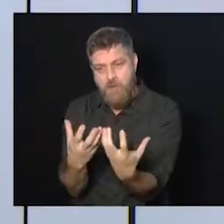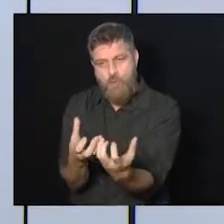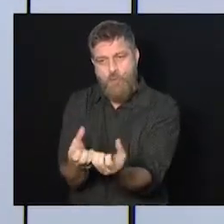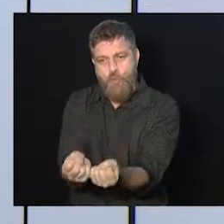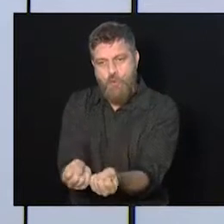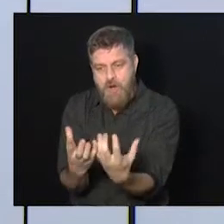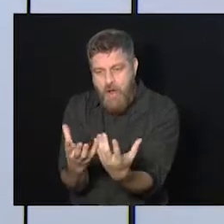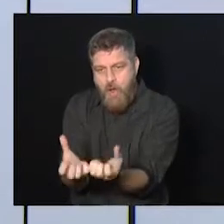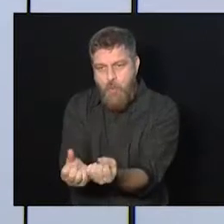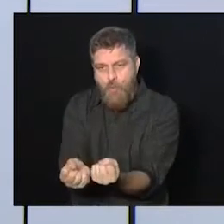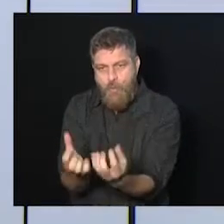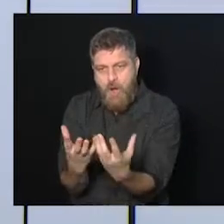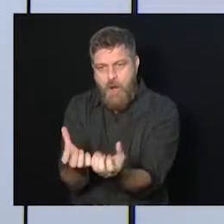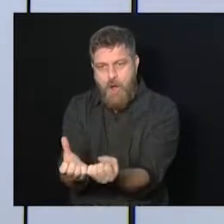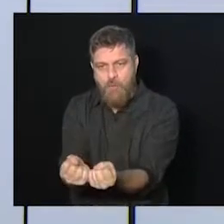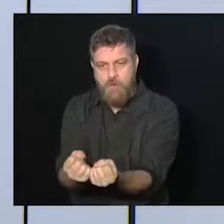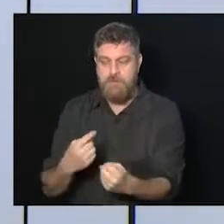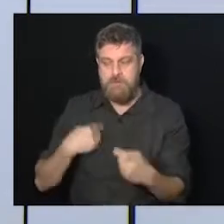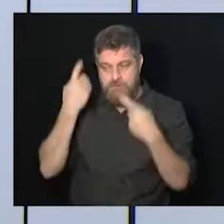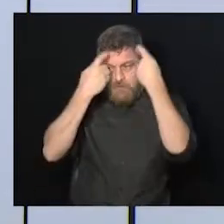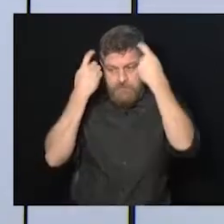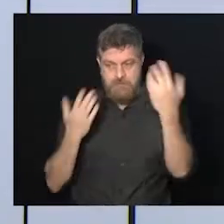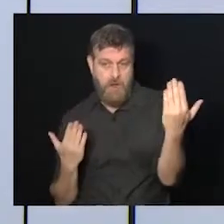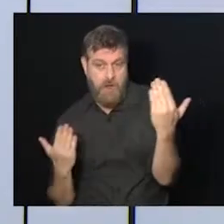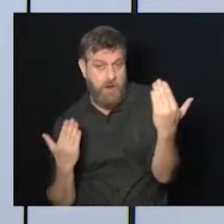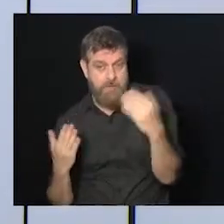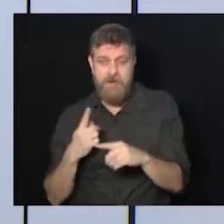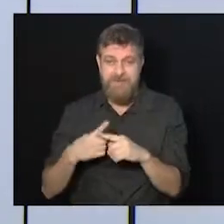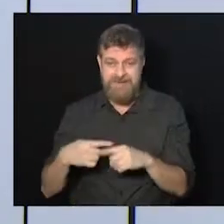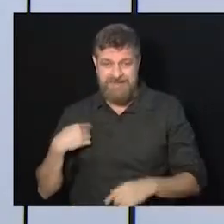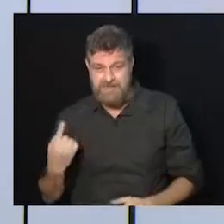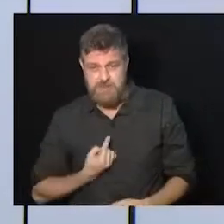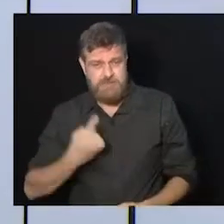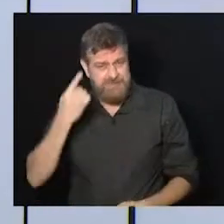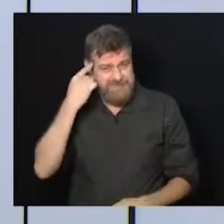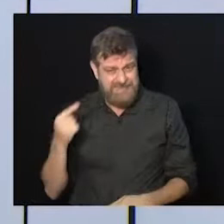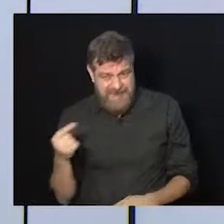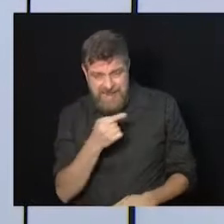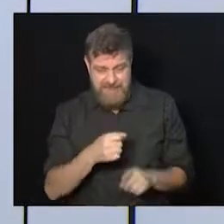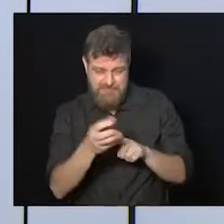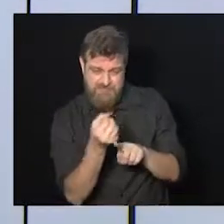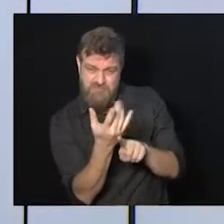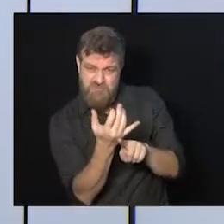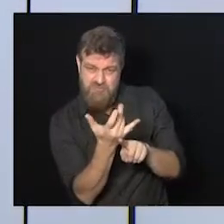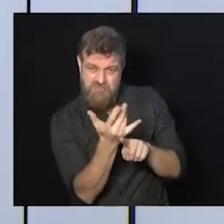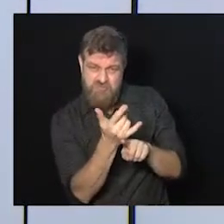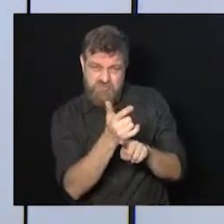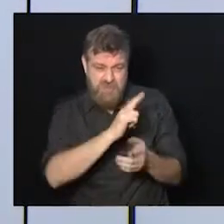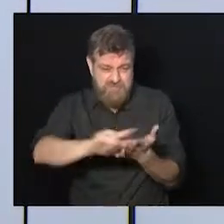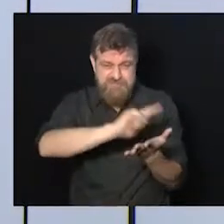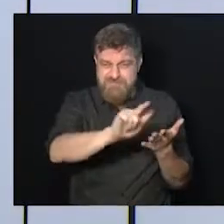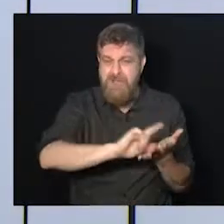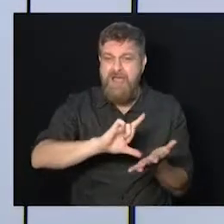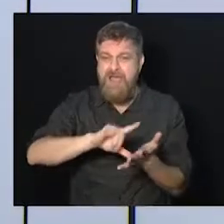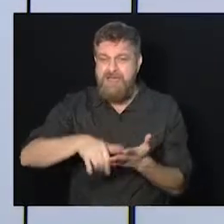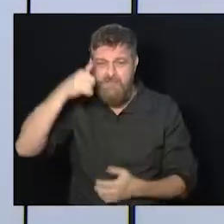solo. Então, isso me preocupa muito, porque você colocar fogo para liberar para pasto,